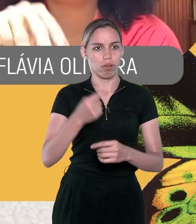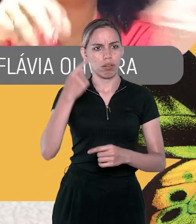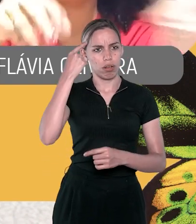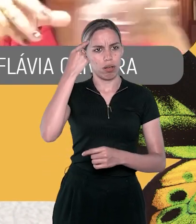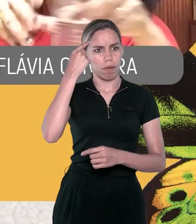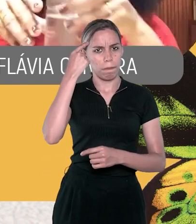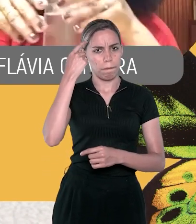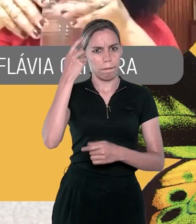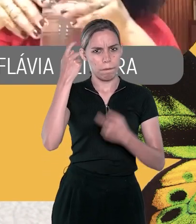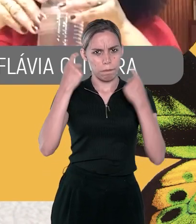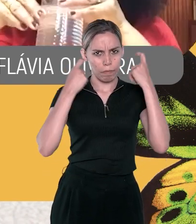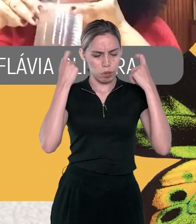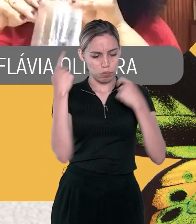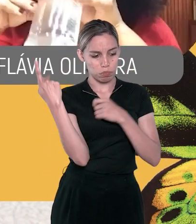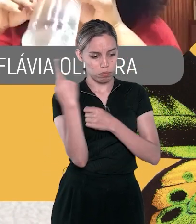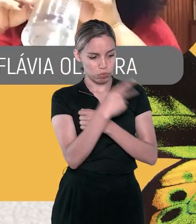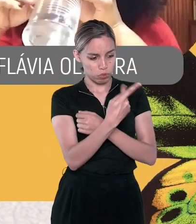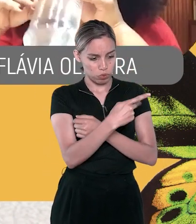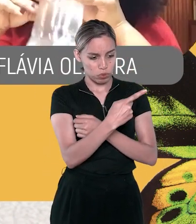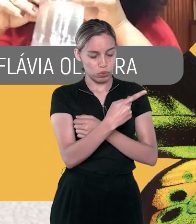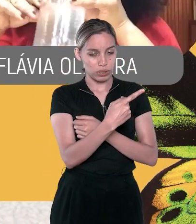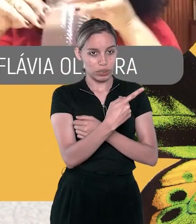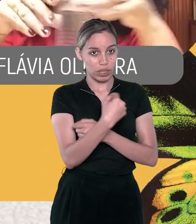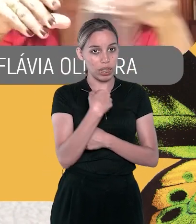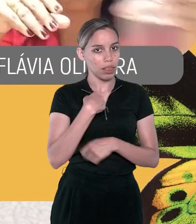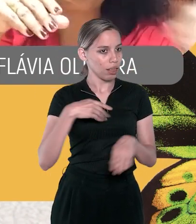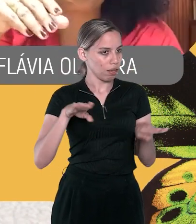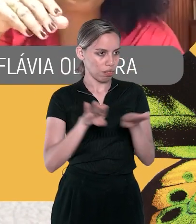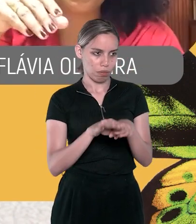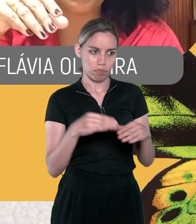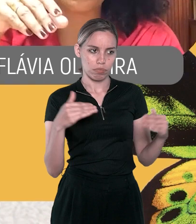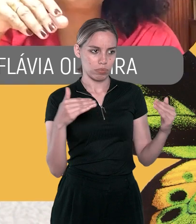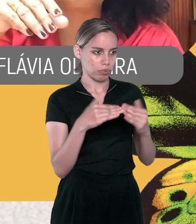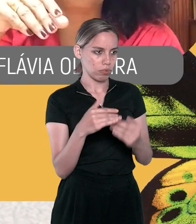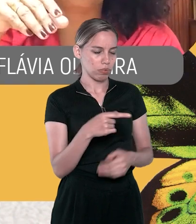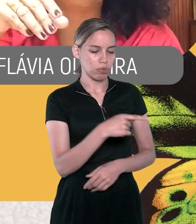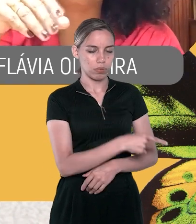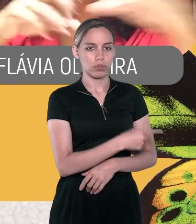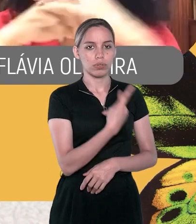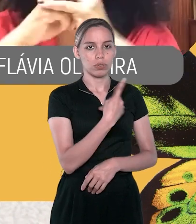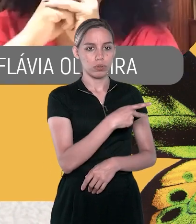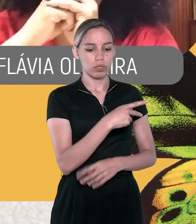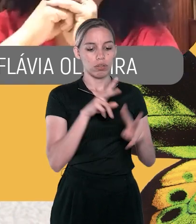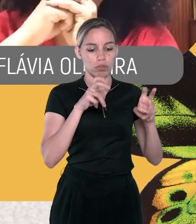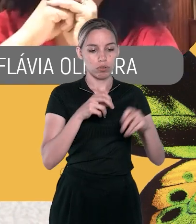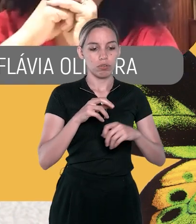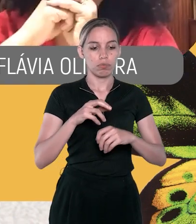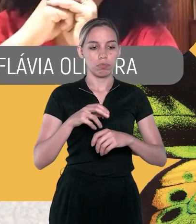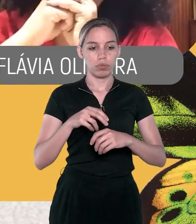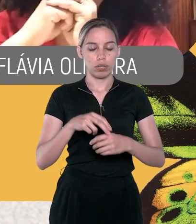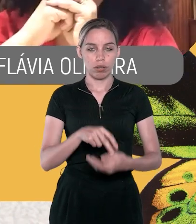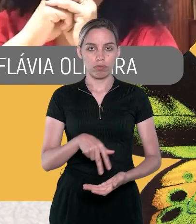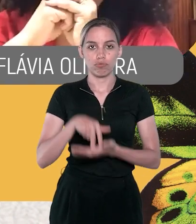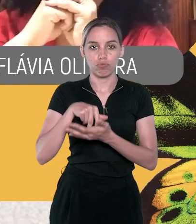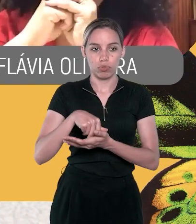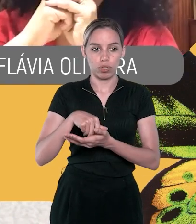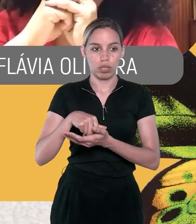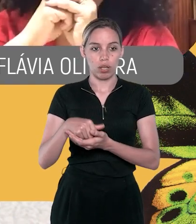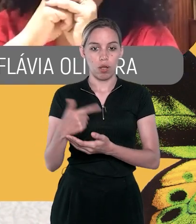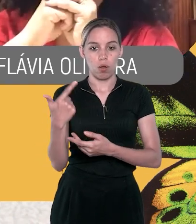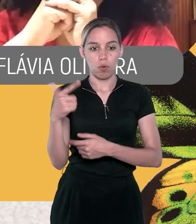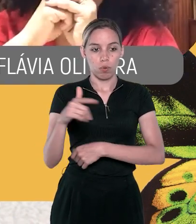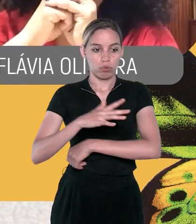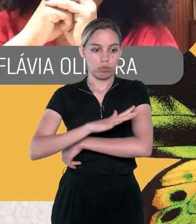reconheço e até me identifico demais com ela, que é a questão do posicionamento antirracista do homem